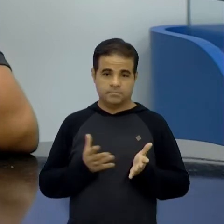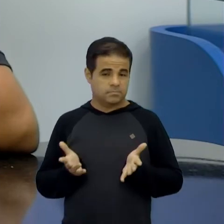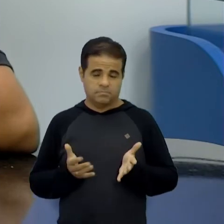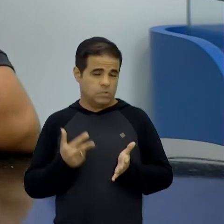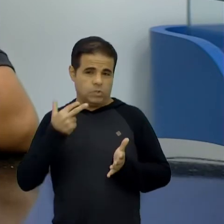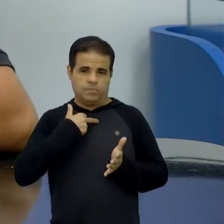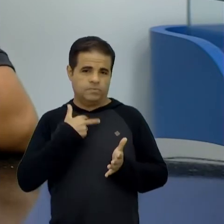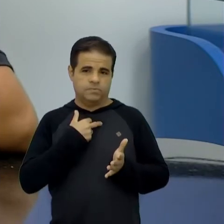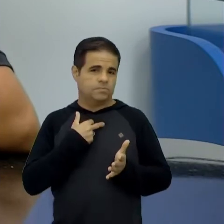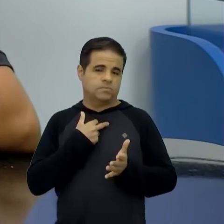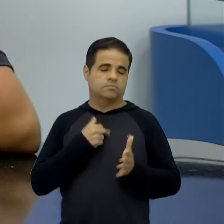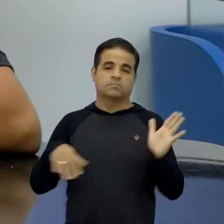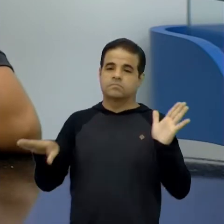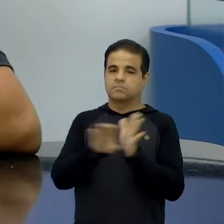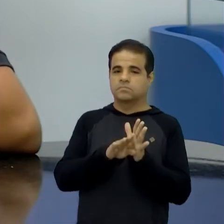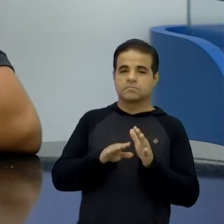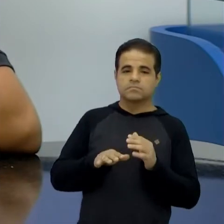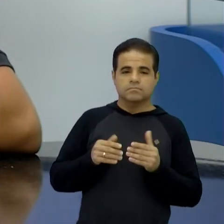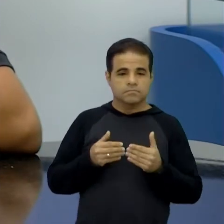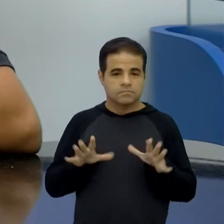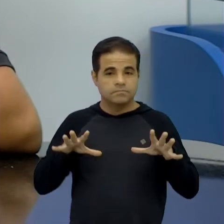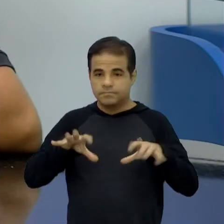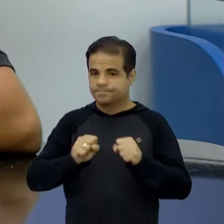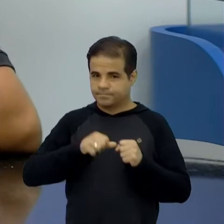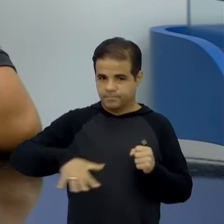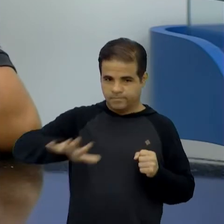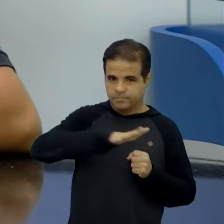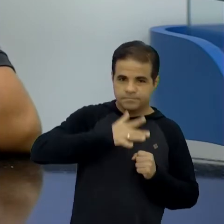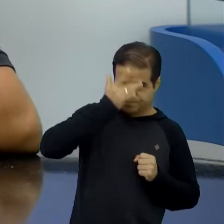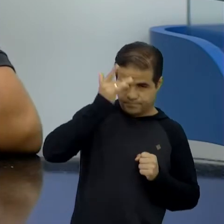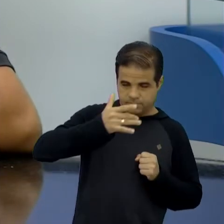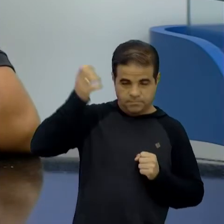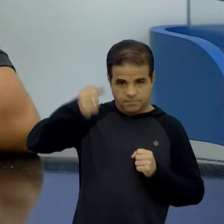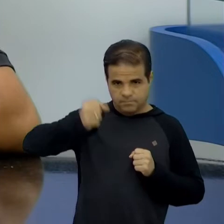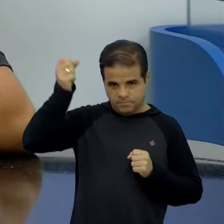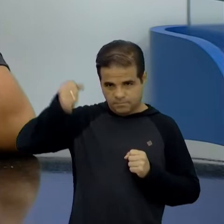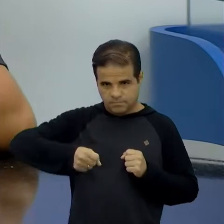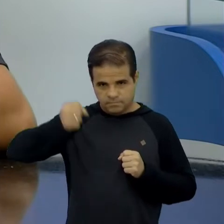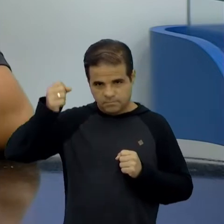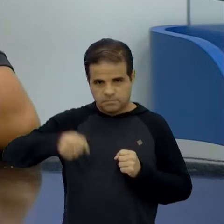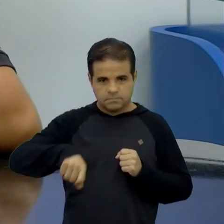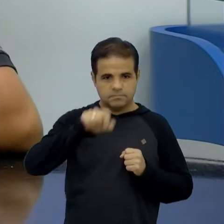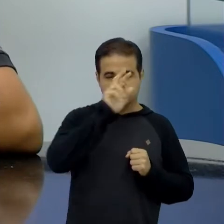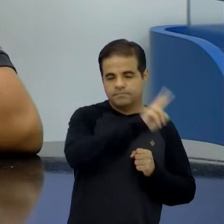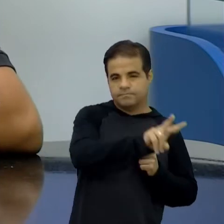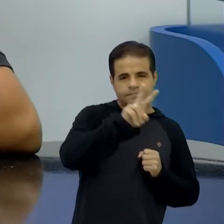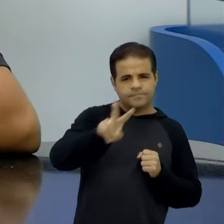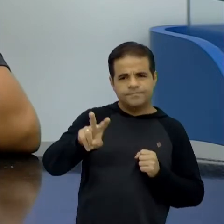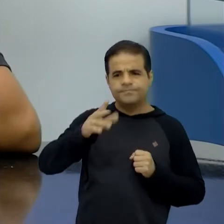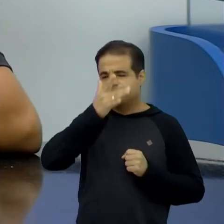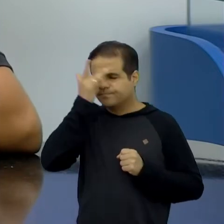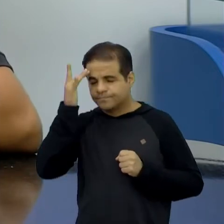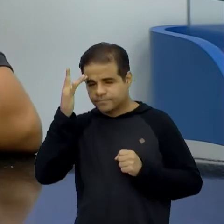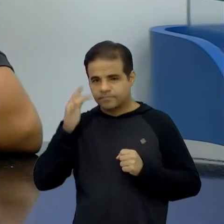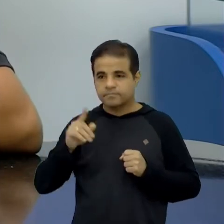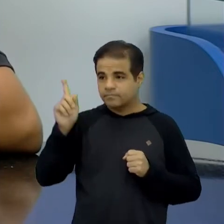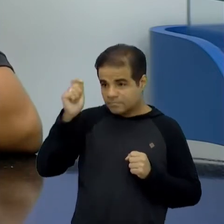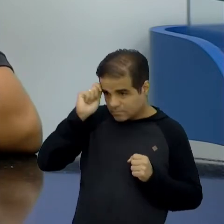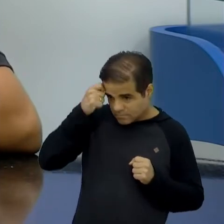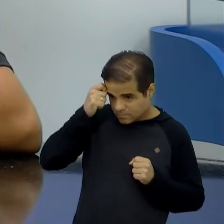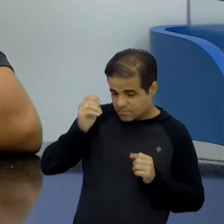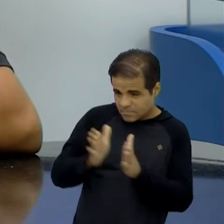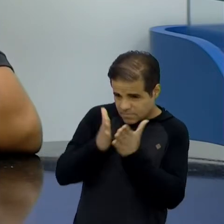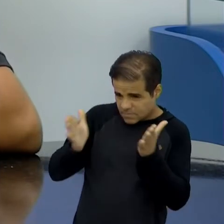Eu não posso chegar até ali, aquilo não é meu espaço, aquele é espaço de pessoas brancas. Aí quando ela olha e vê uma pessoa que nem ela, preta,